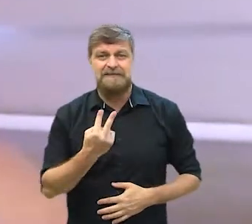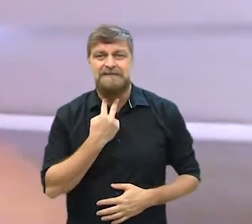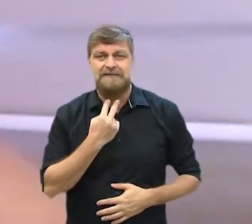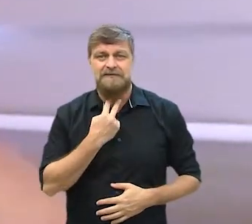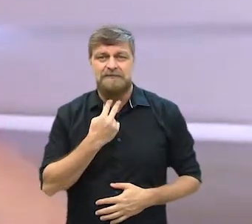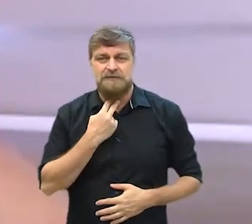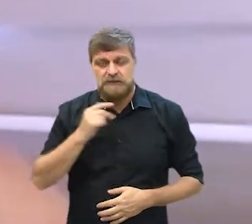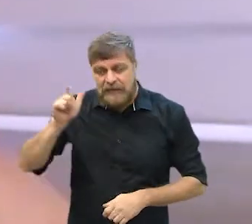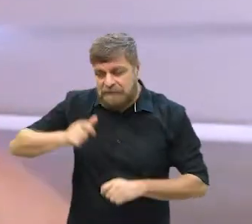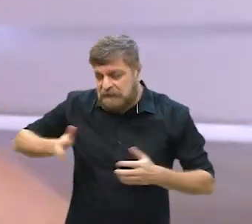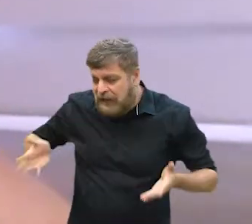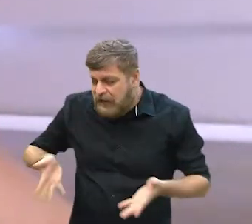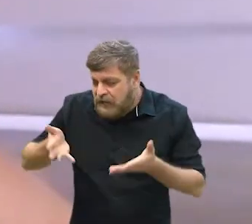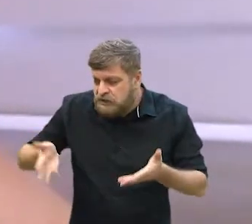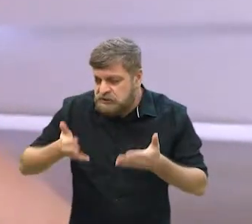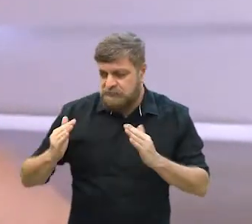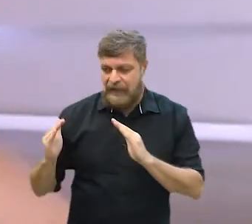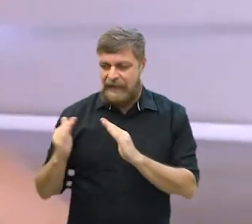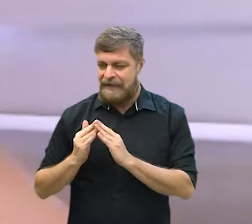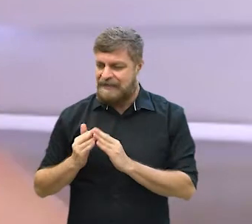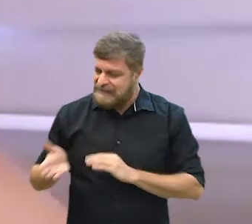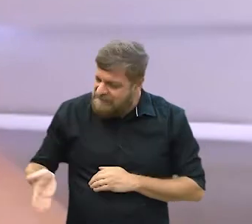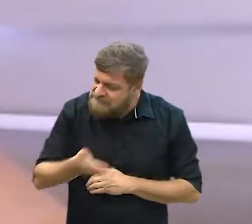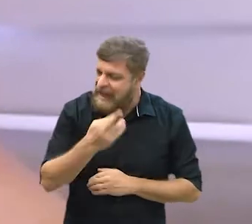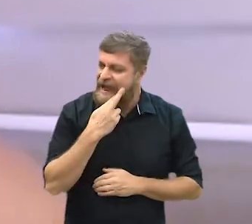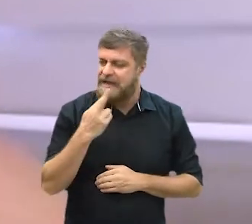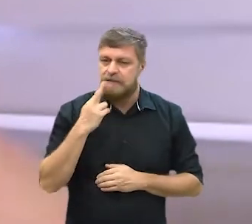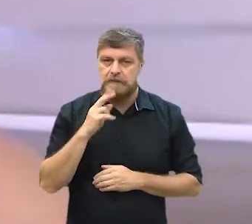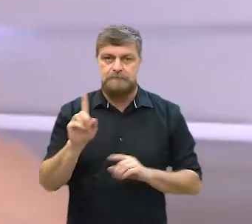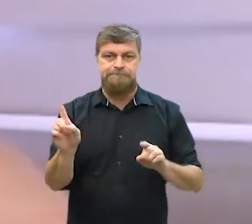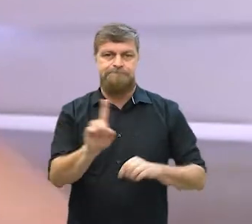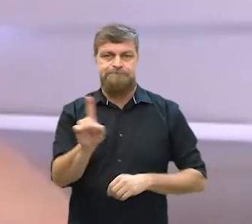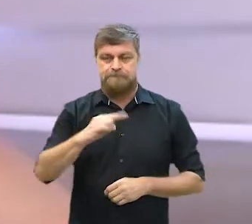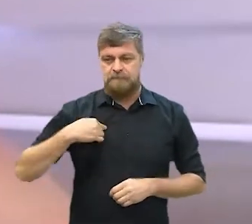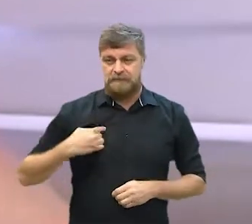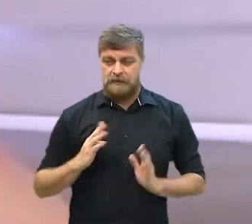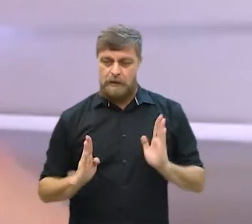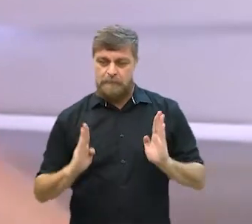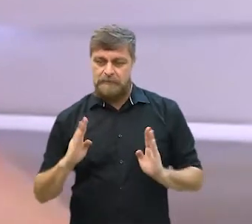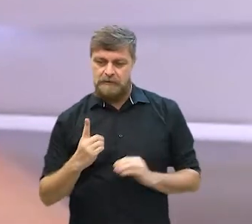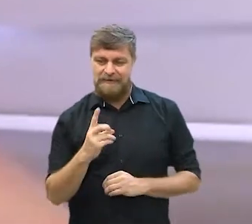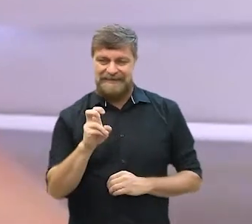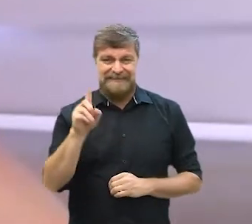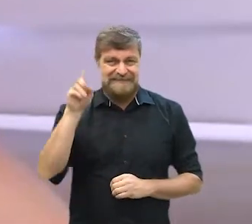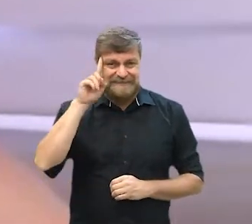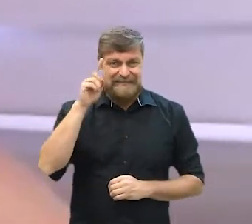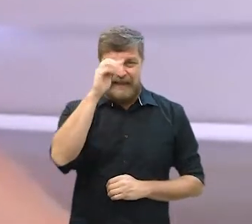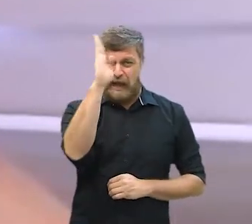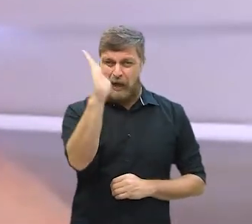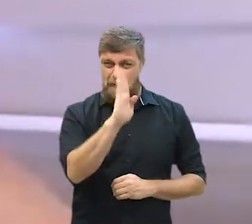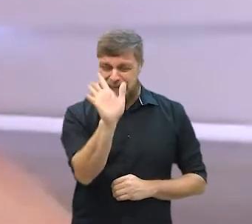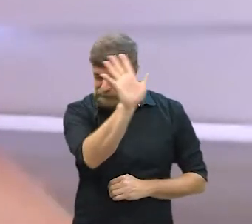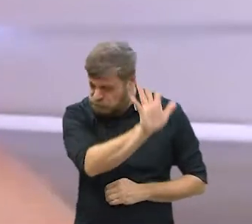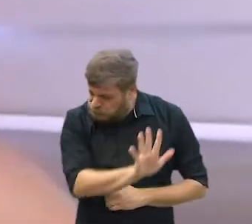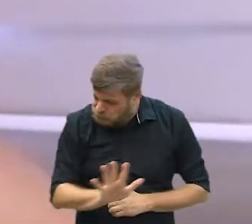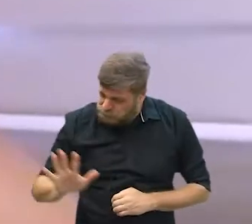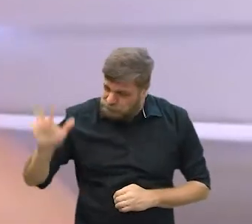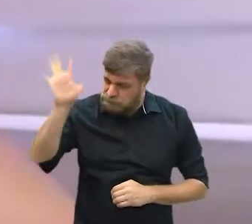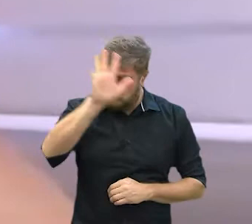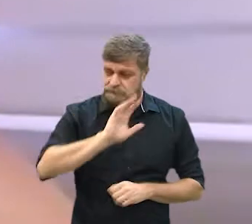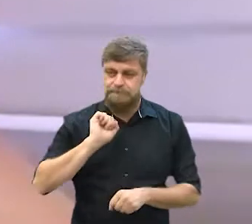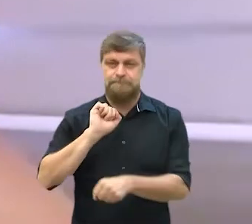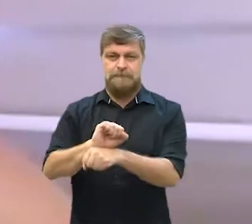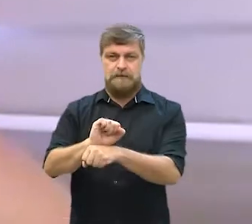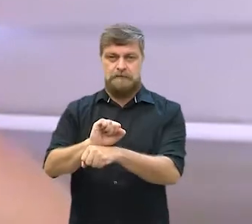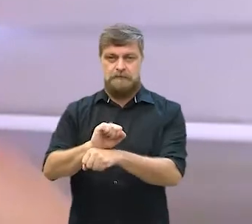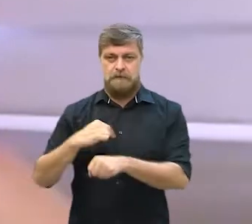não poderíamos estar estimulando as pessoas a sair de casa. Então, por um período de 15 dias, o Brasil inteiro